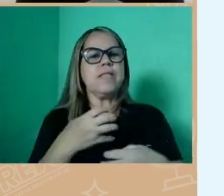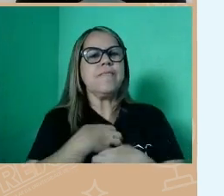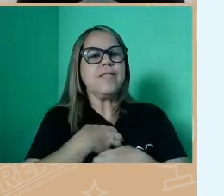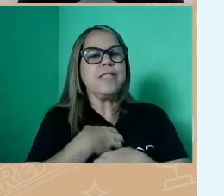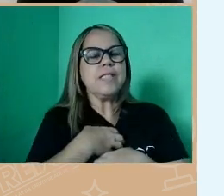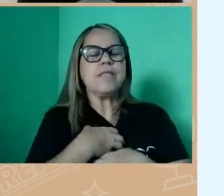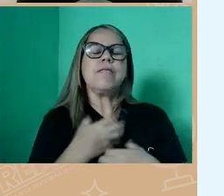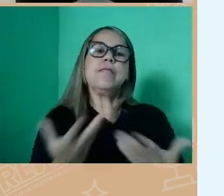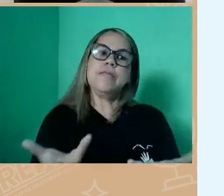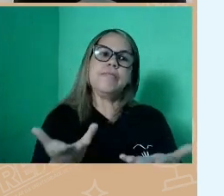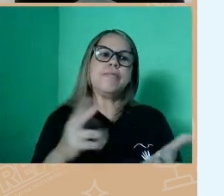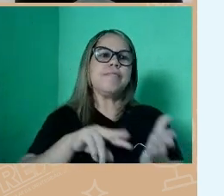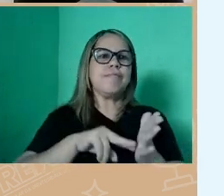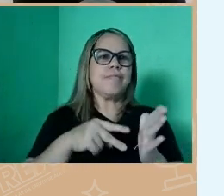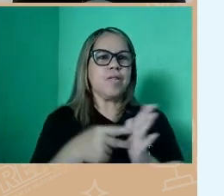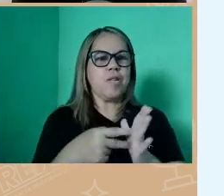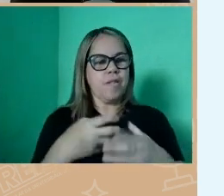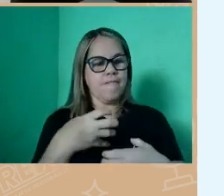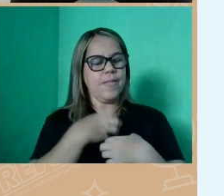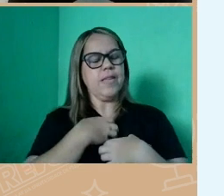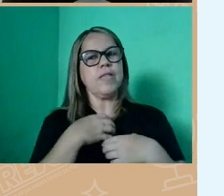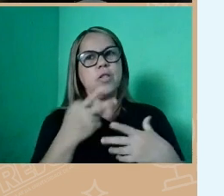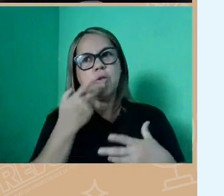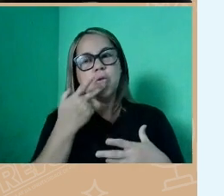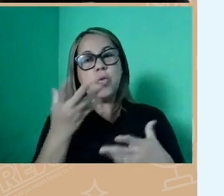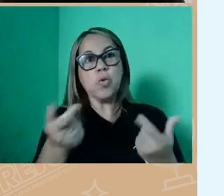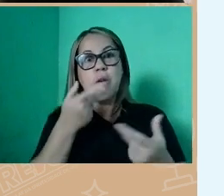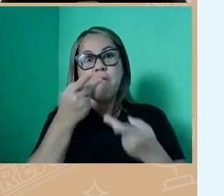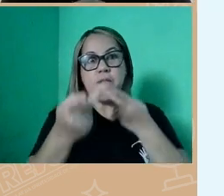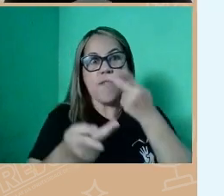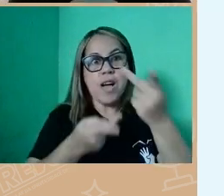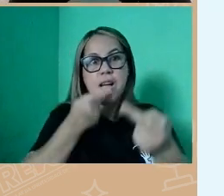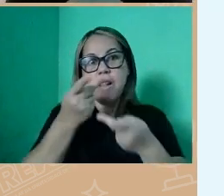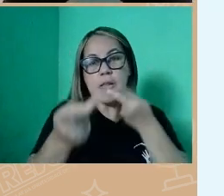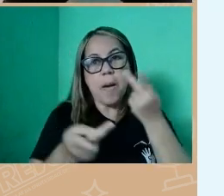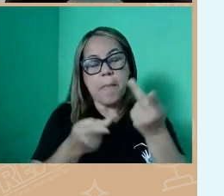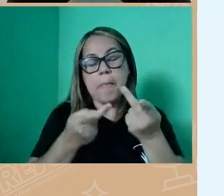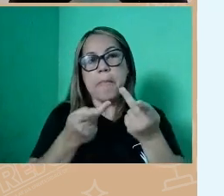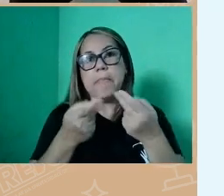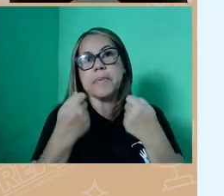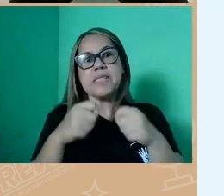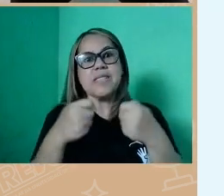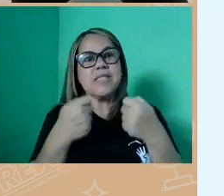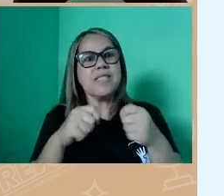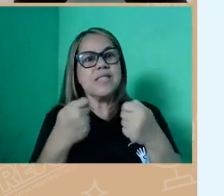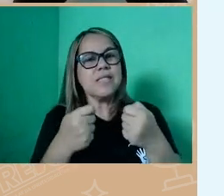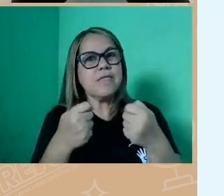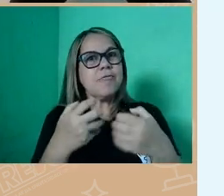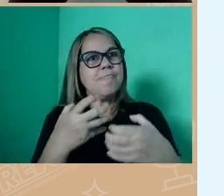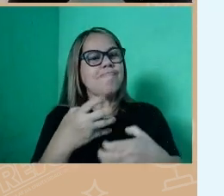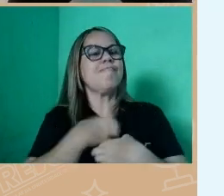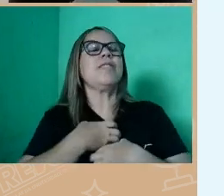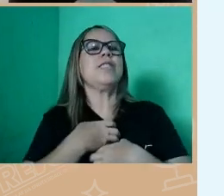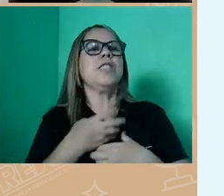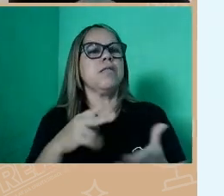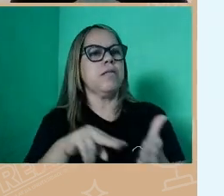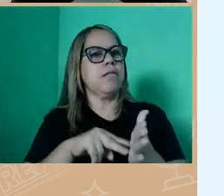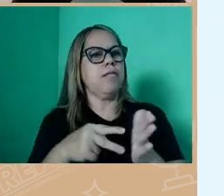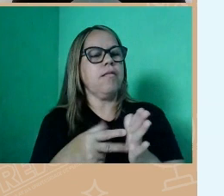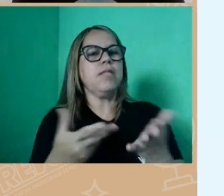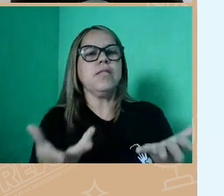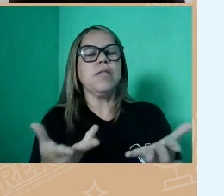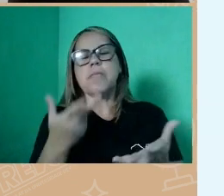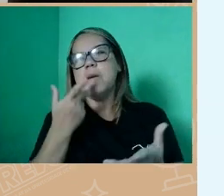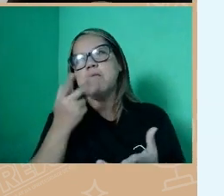sentido, né? Então, tudo que a gente fala tem que estar ali naquela proximidade de sentido. Eu não